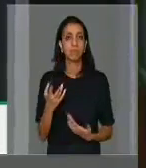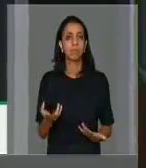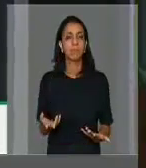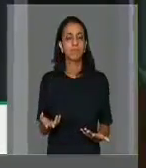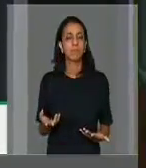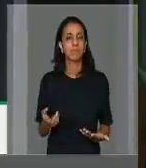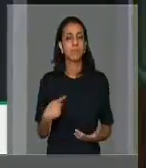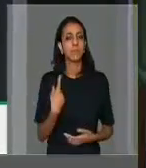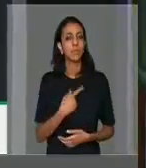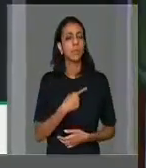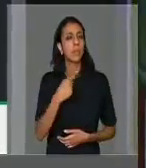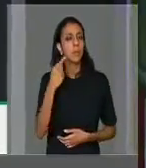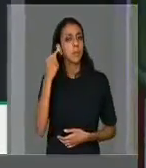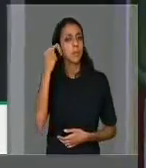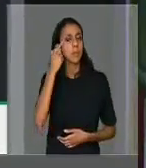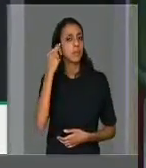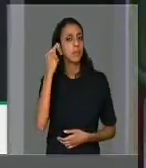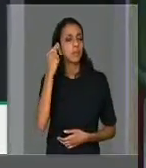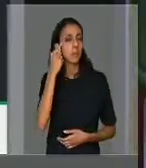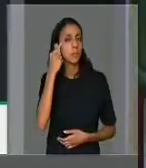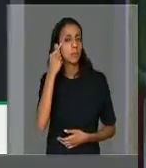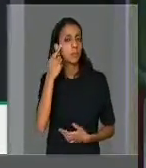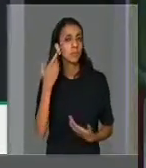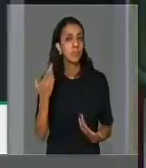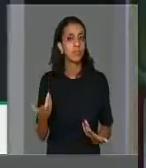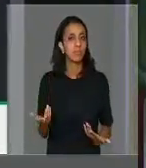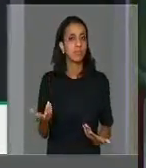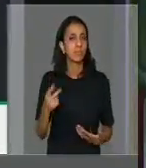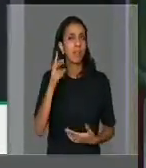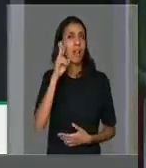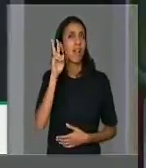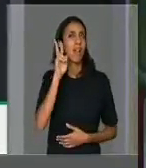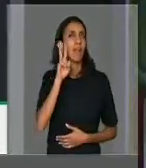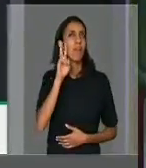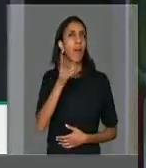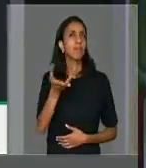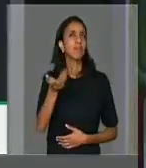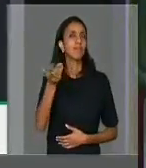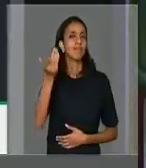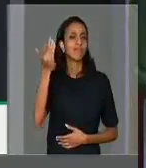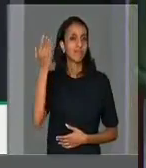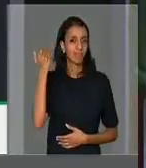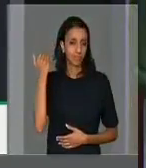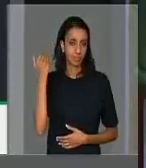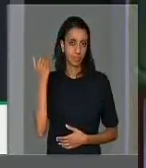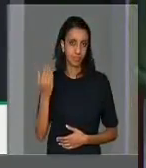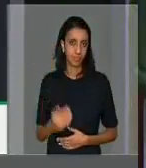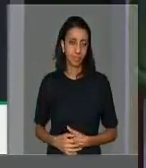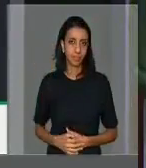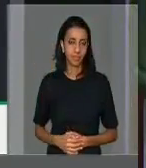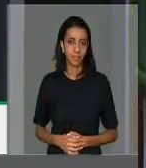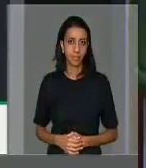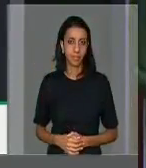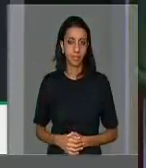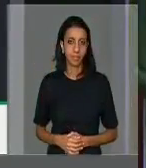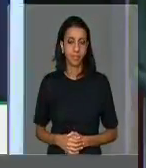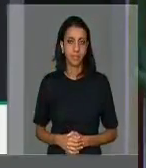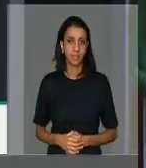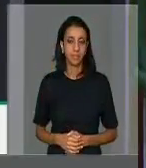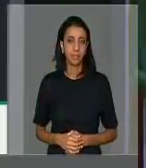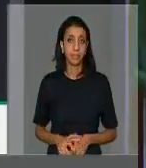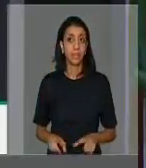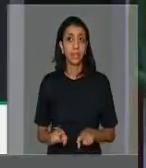instiga a fazer uma viagem no tempo. Portanto, nos